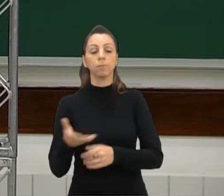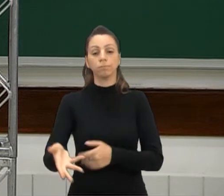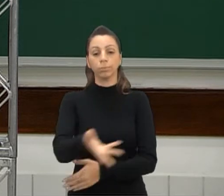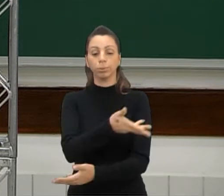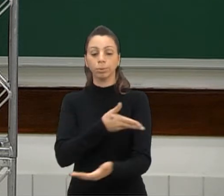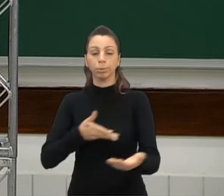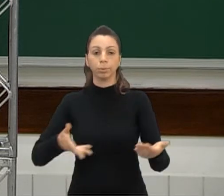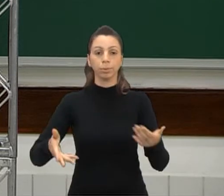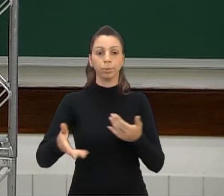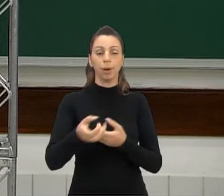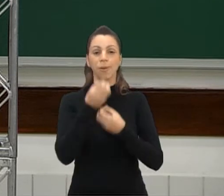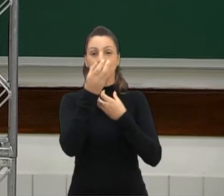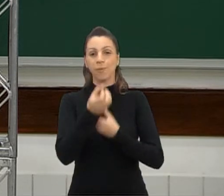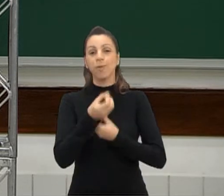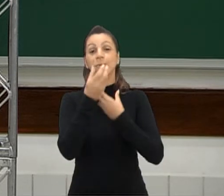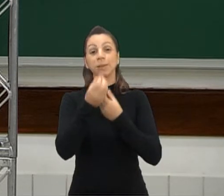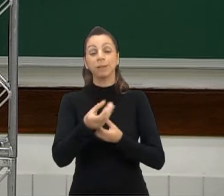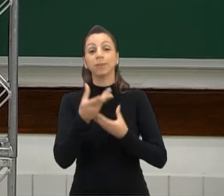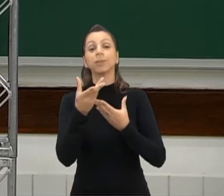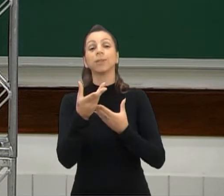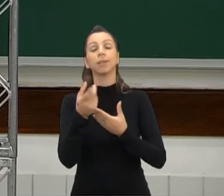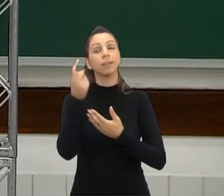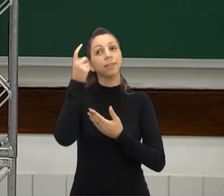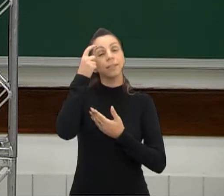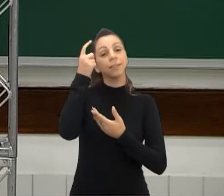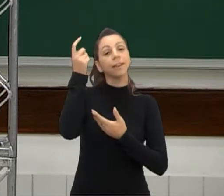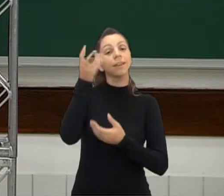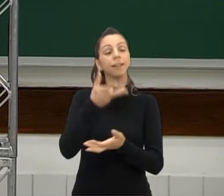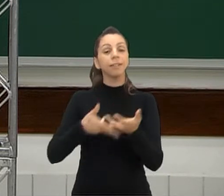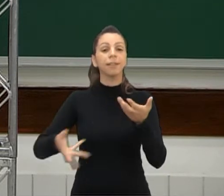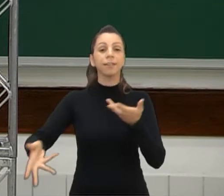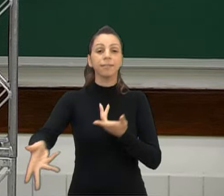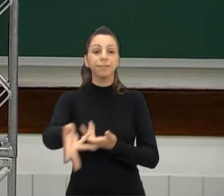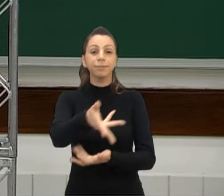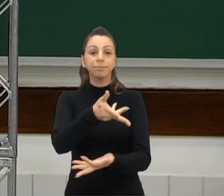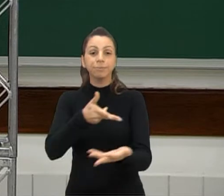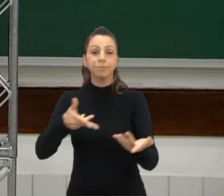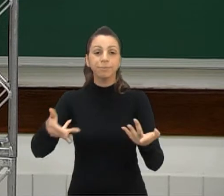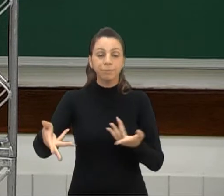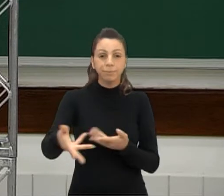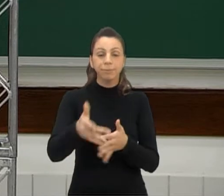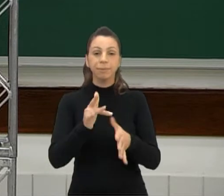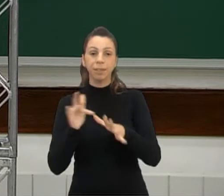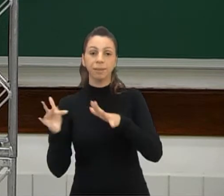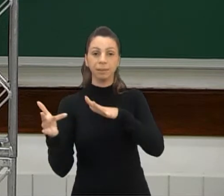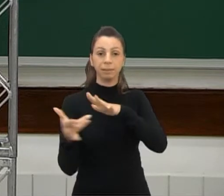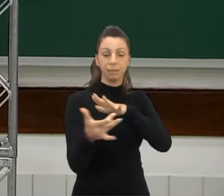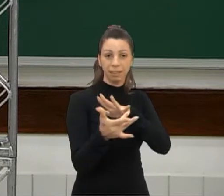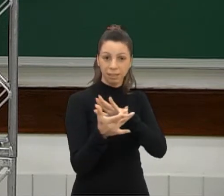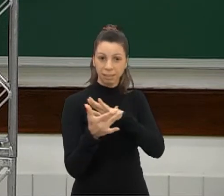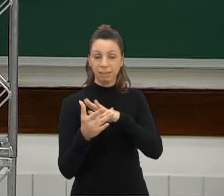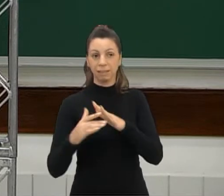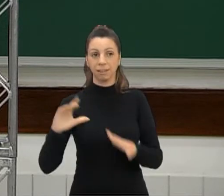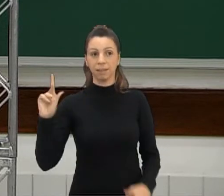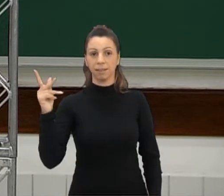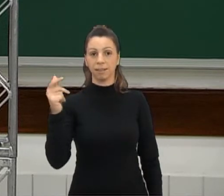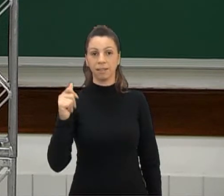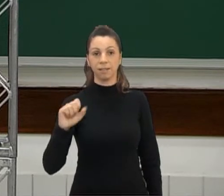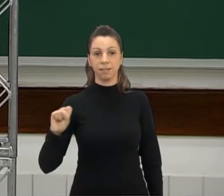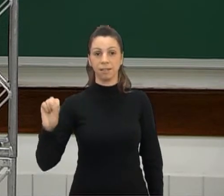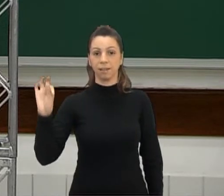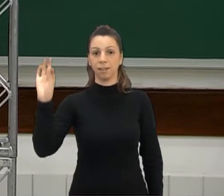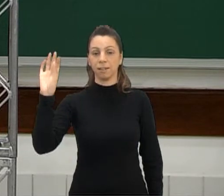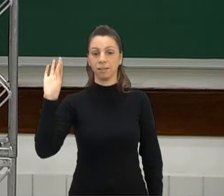compartilhar informações, a compartilhar suas ideias, a compartilhar várias coisas pelos chats nas redes sociais,